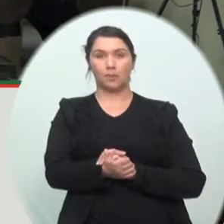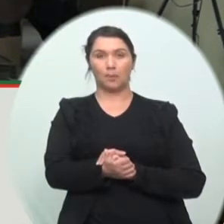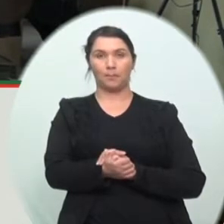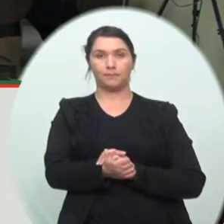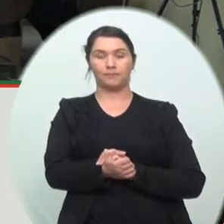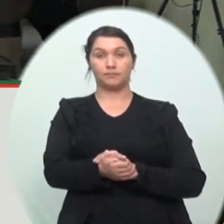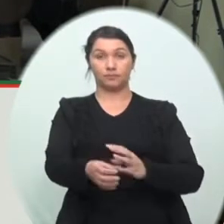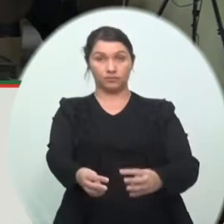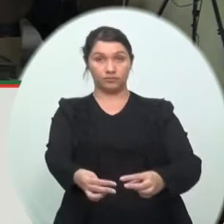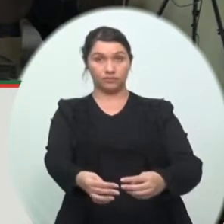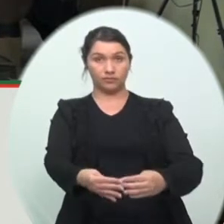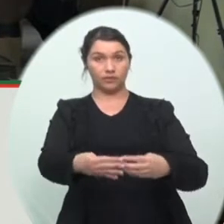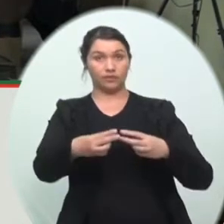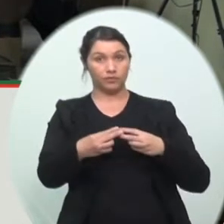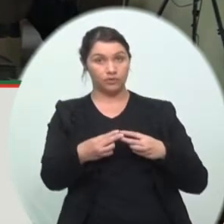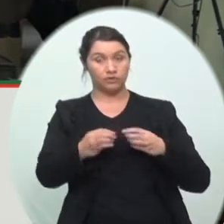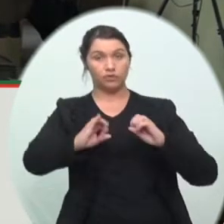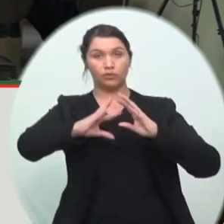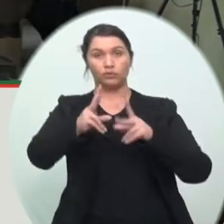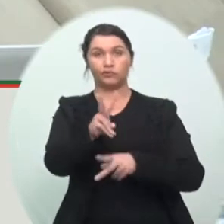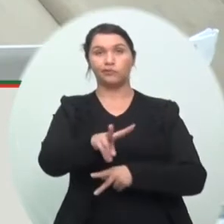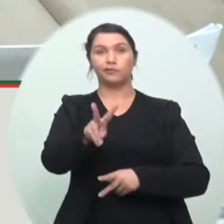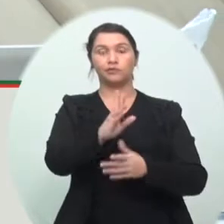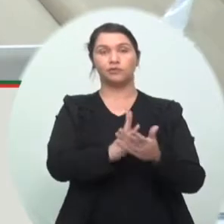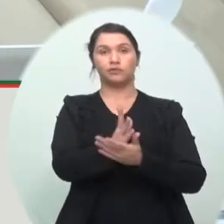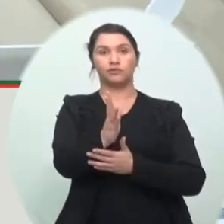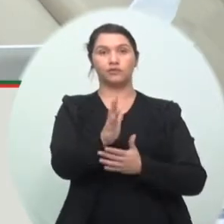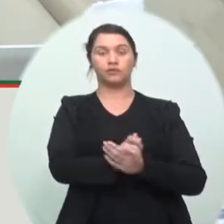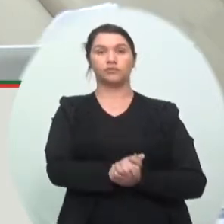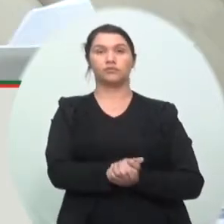A moção foi aprovada por unanimidade.